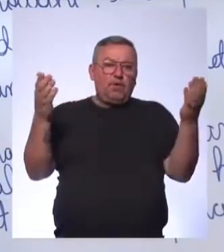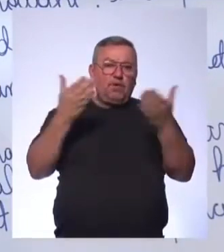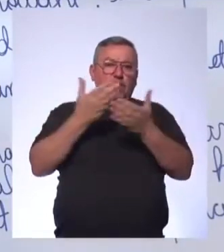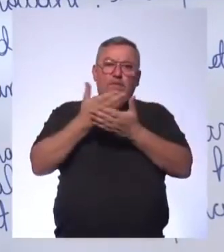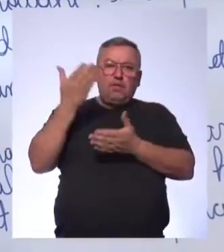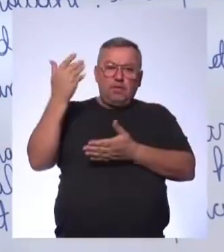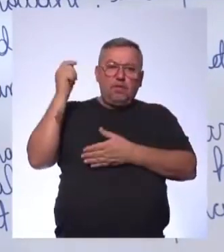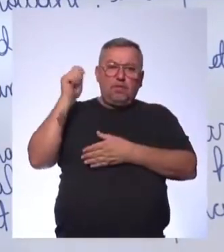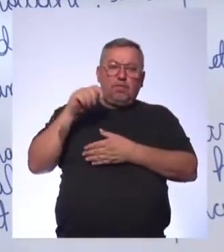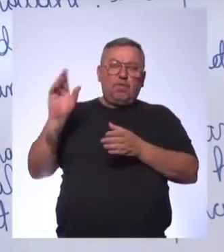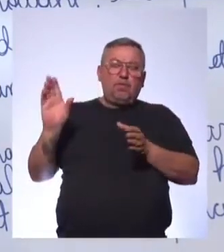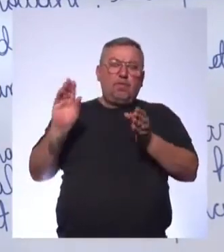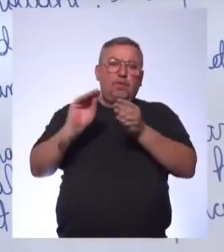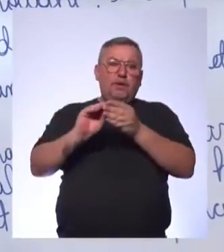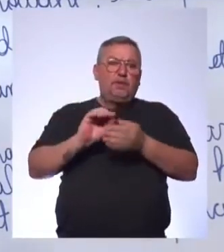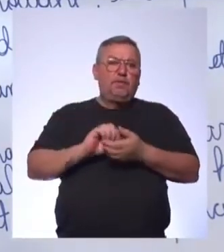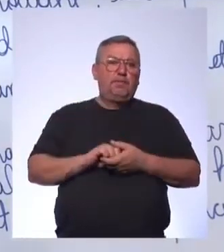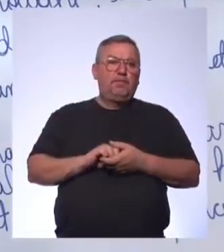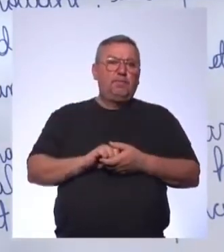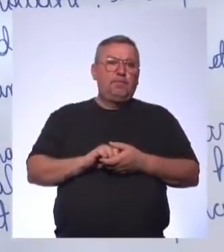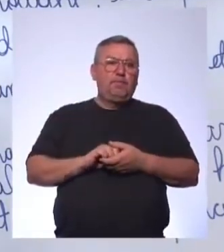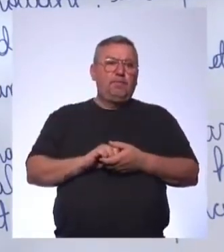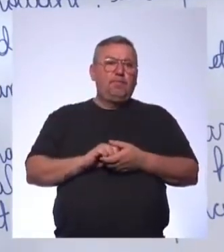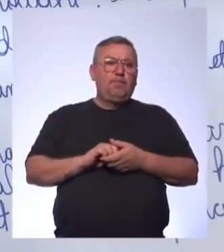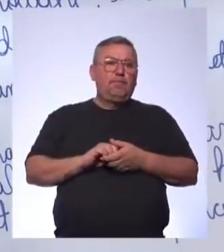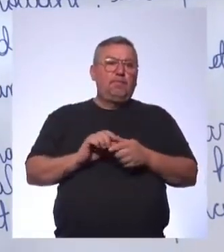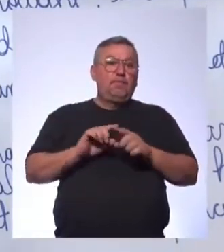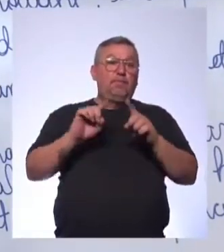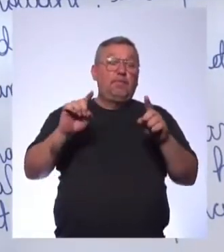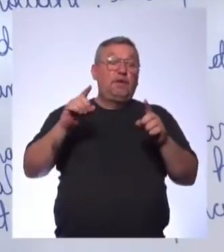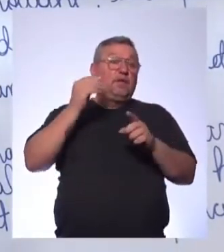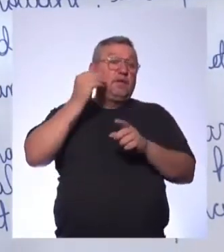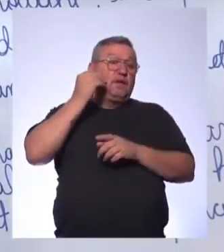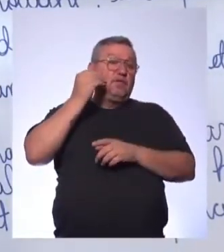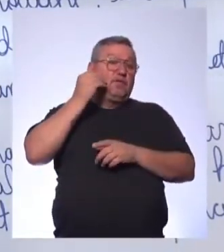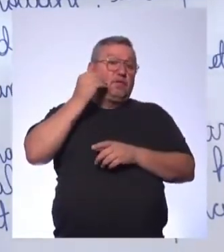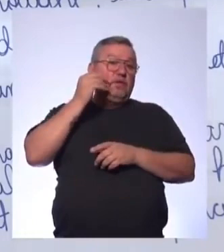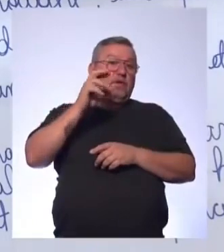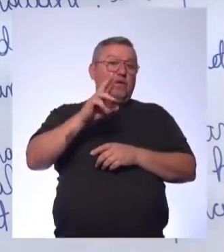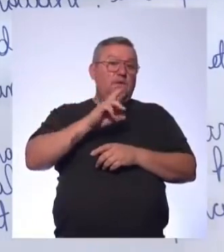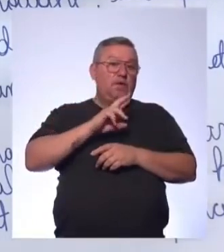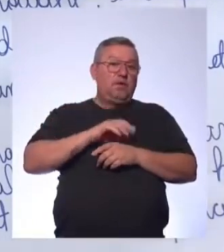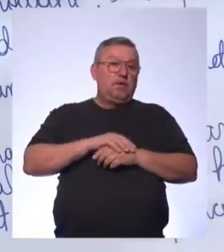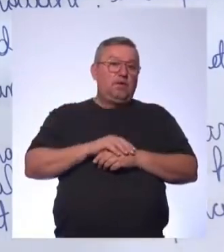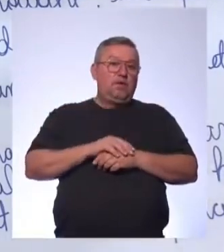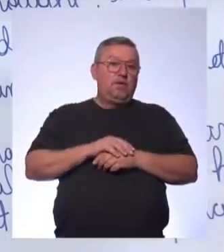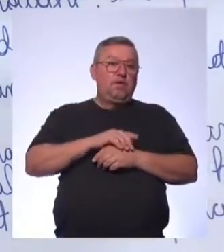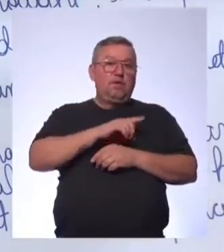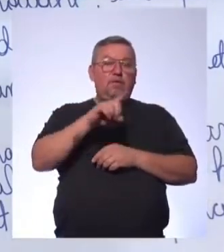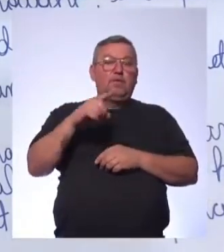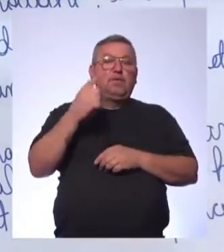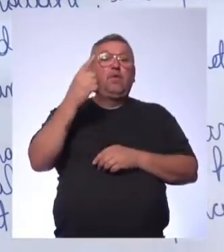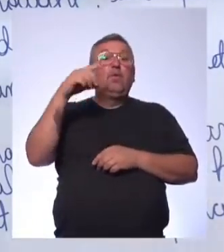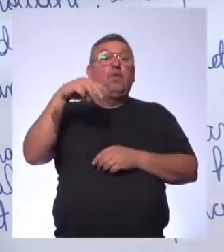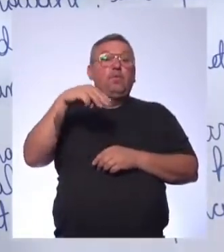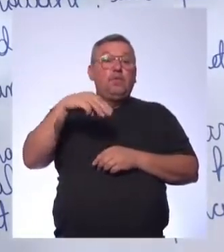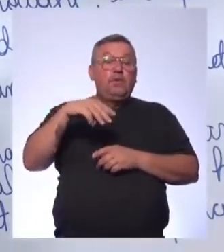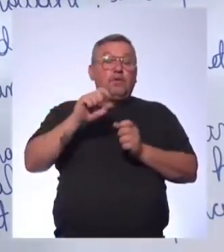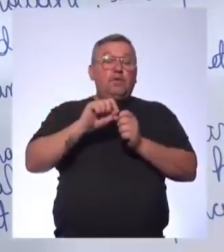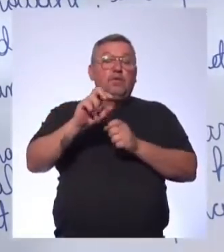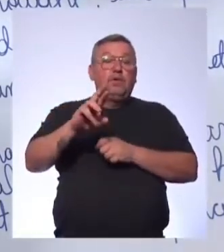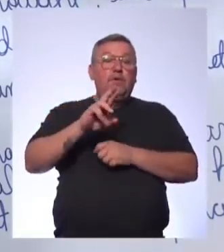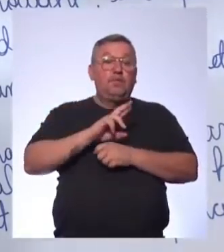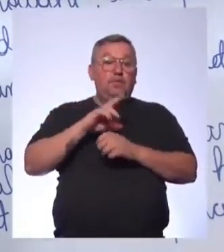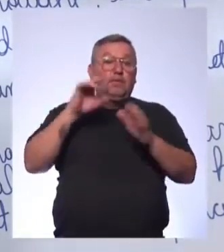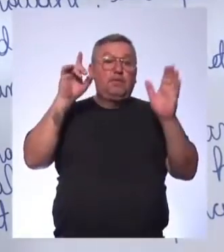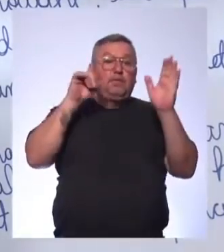passada, você pode completar, tá? But try, mas tente responder em inglês. Você tem 1 minutinho para você responder